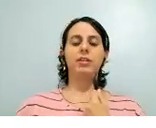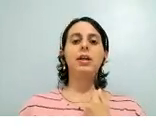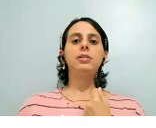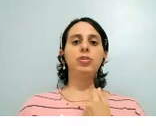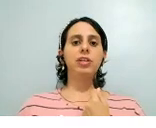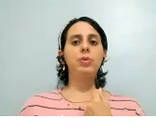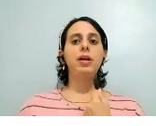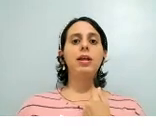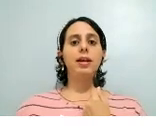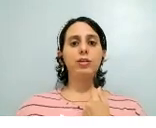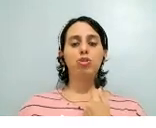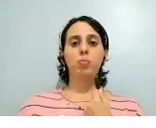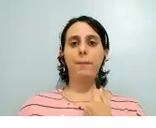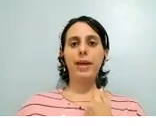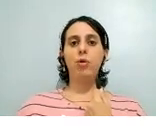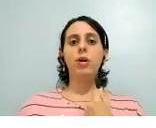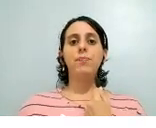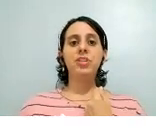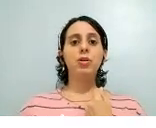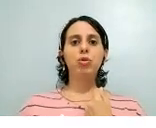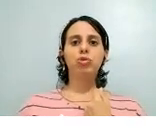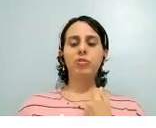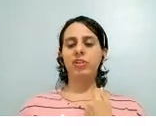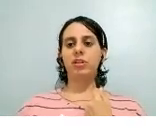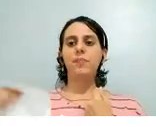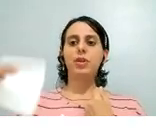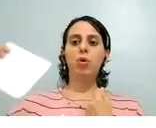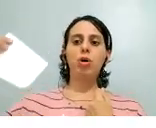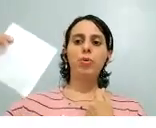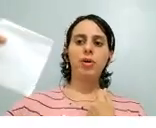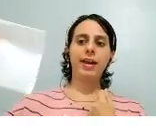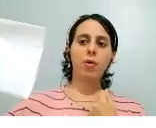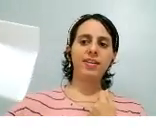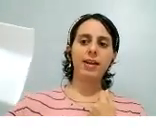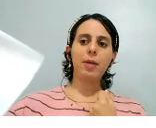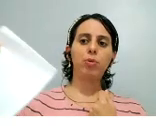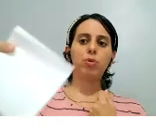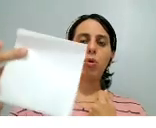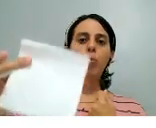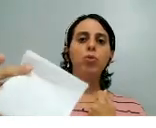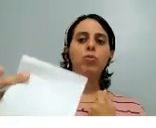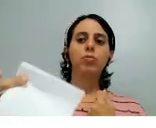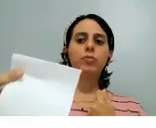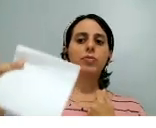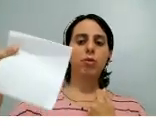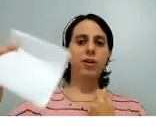adianta nada. Então, sempre lenço de papel. O que que eu costumo fazer? Eu compro guardanapo comum,